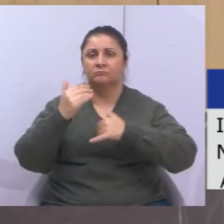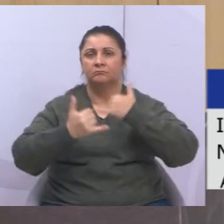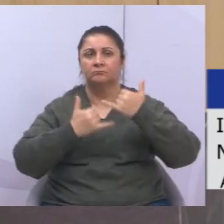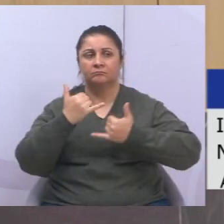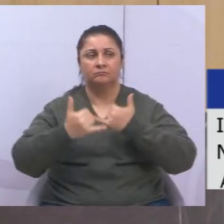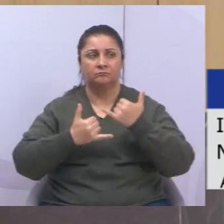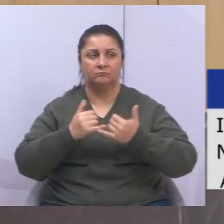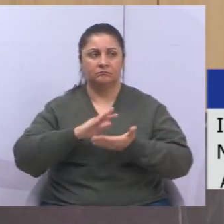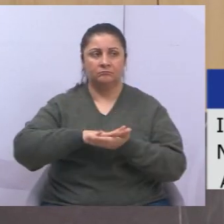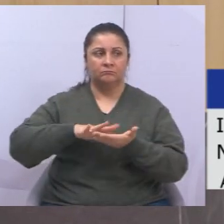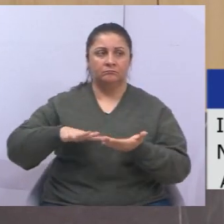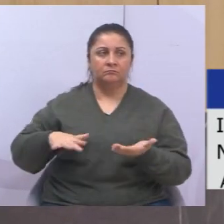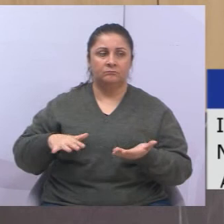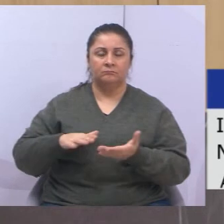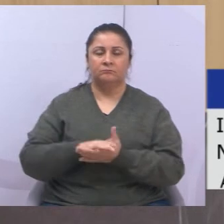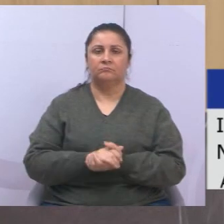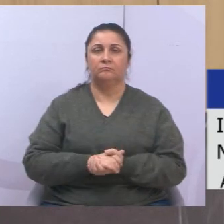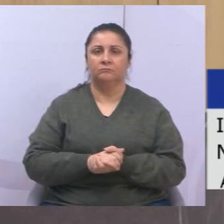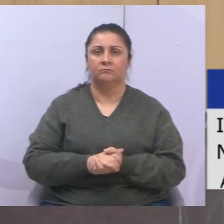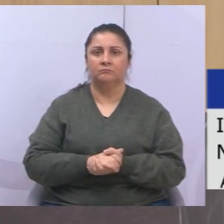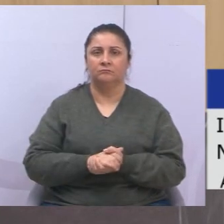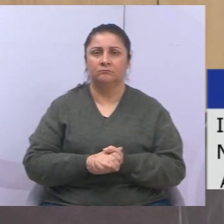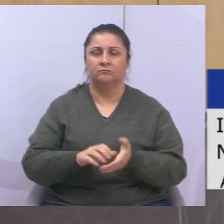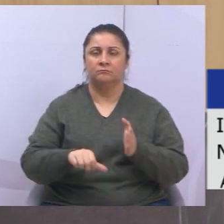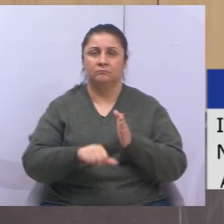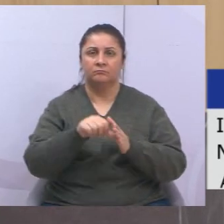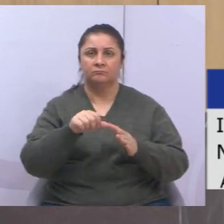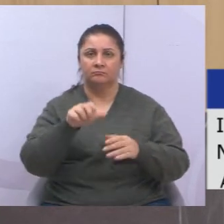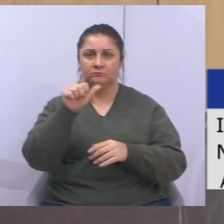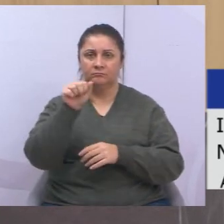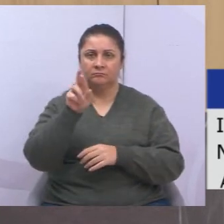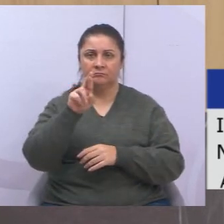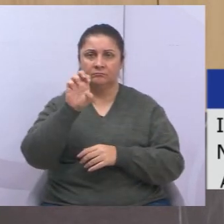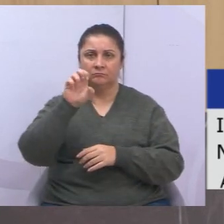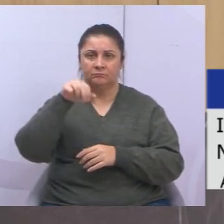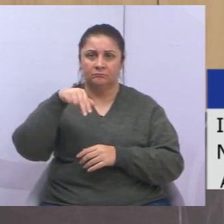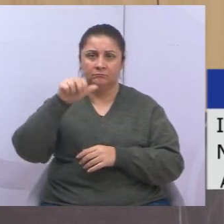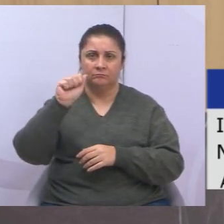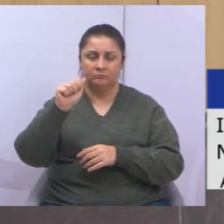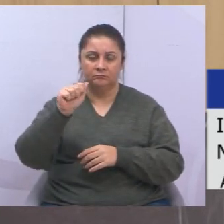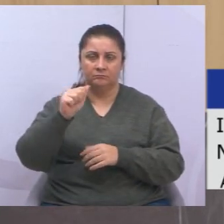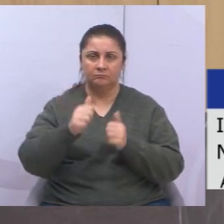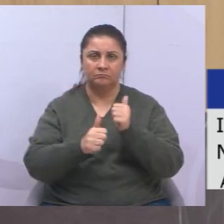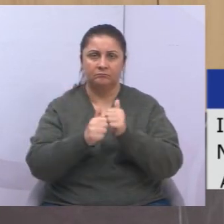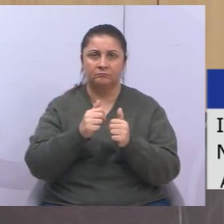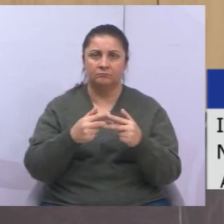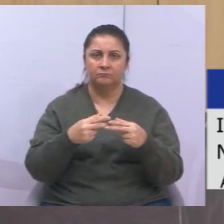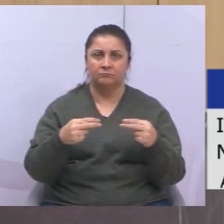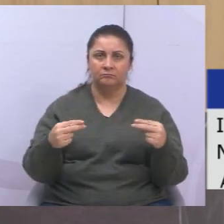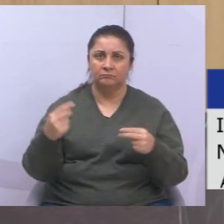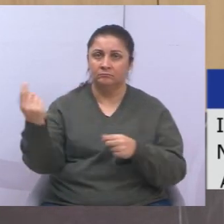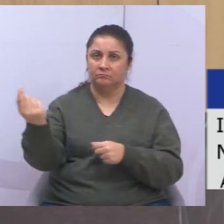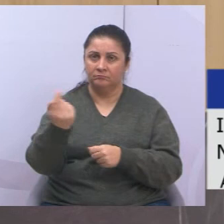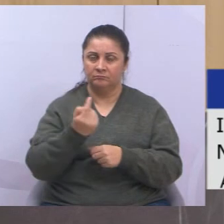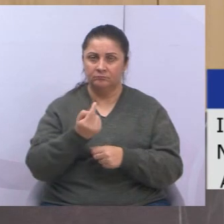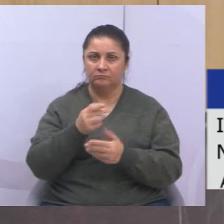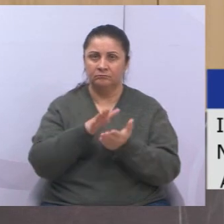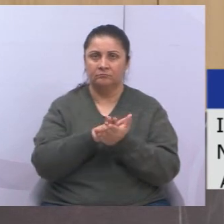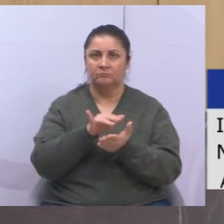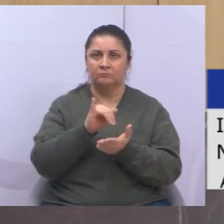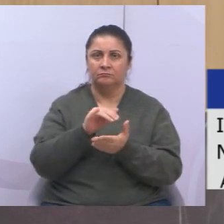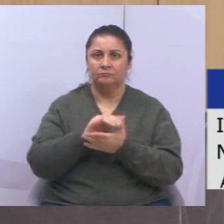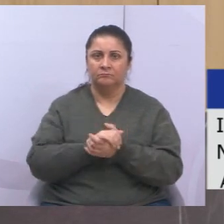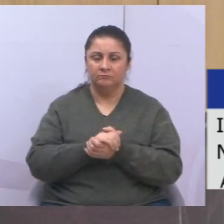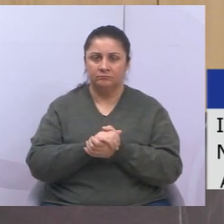de atividade. A primeira arena de esporte, senhor presidente, que está sendo trazida para Jacareí, está